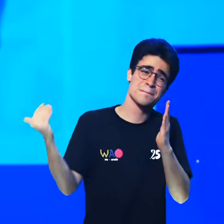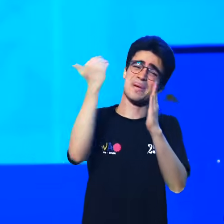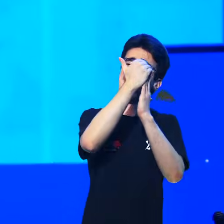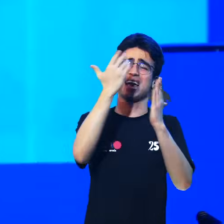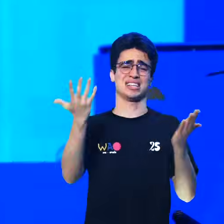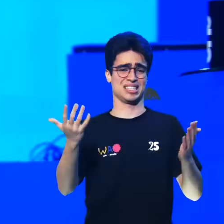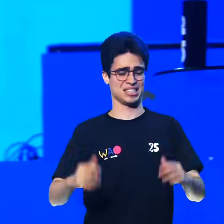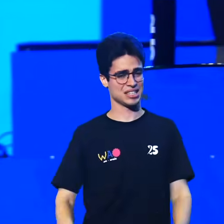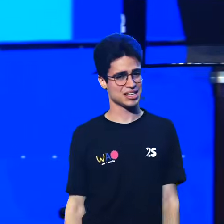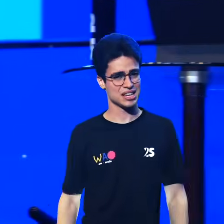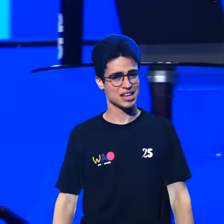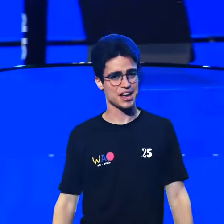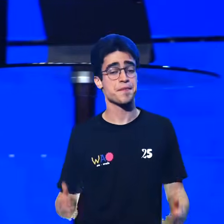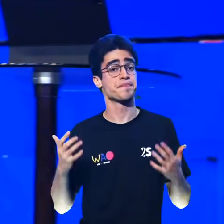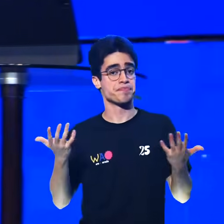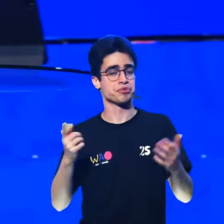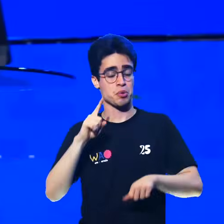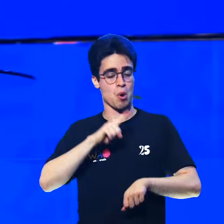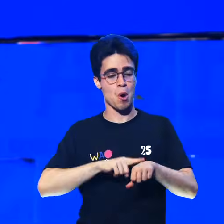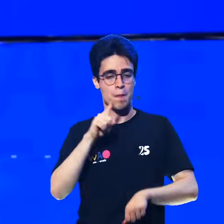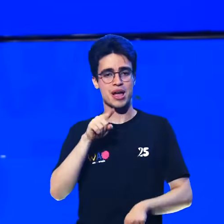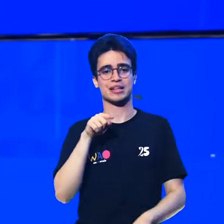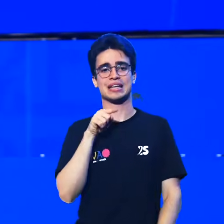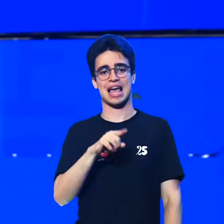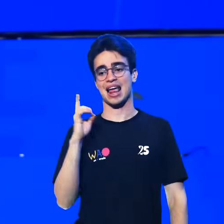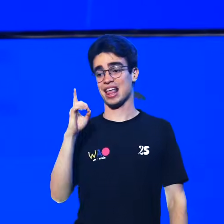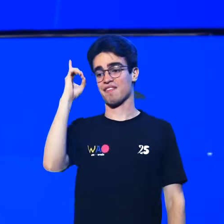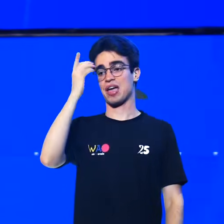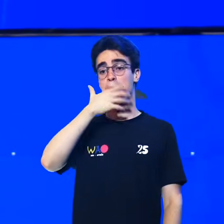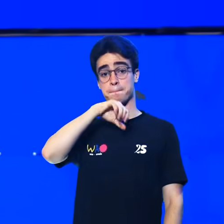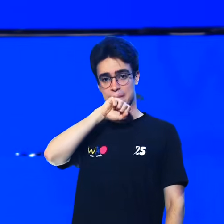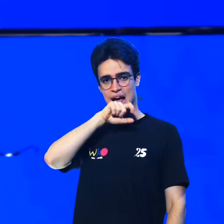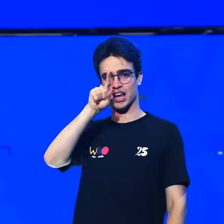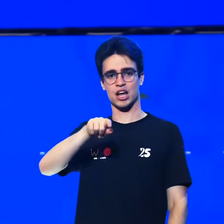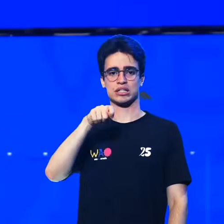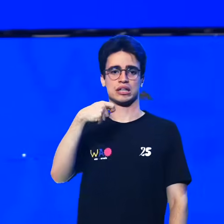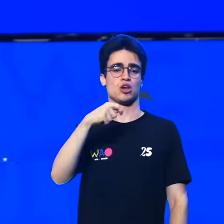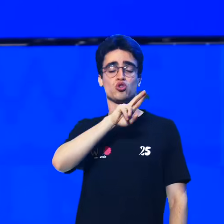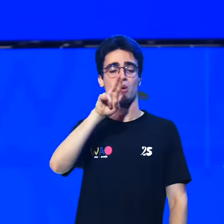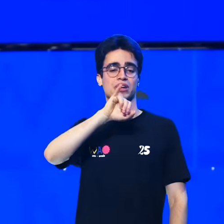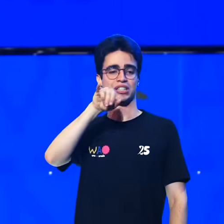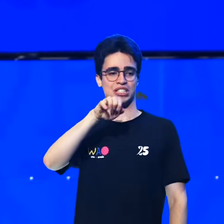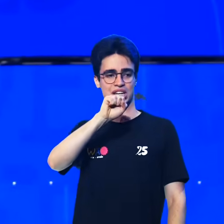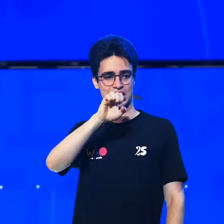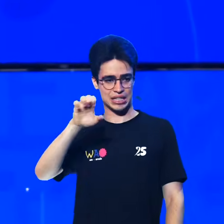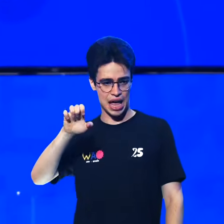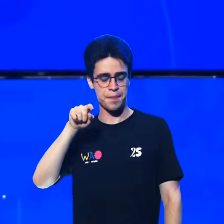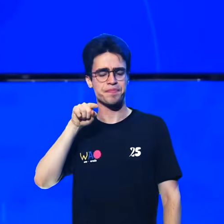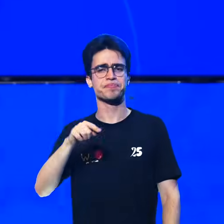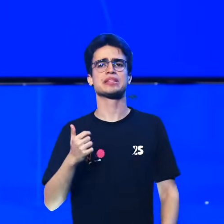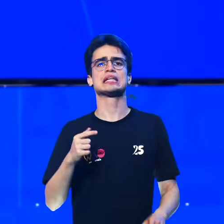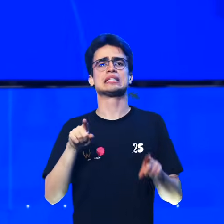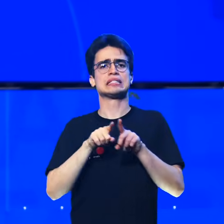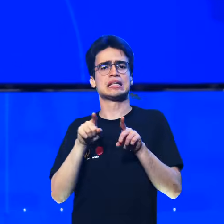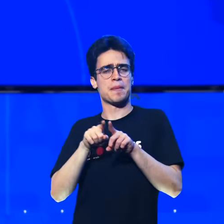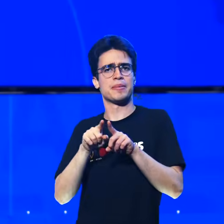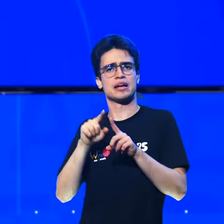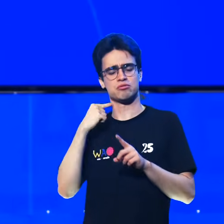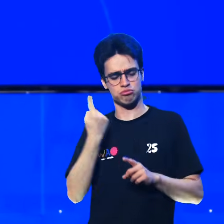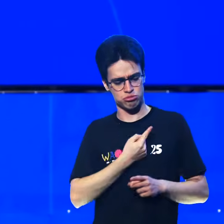E quando Jessé aparece na história, nós vemos o movimento de Deus que também não para em